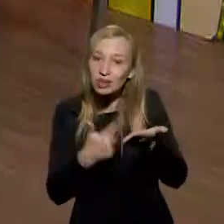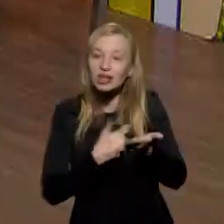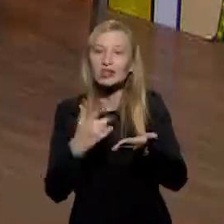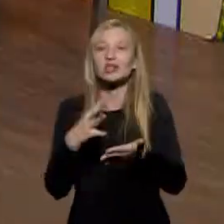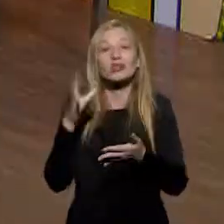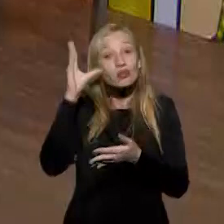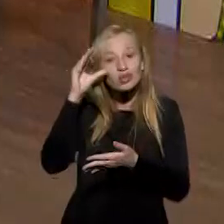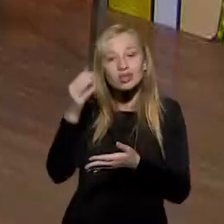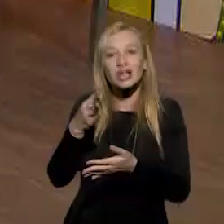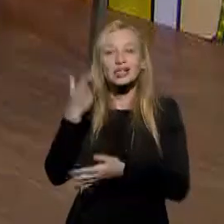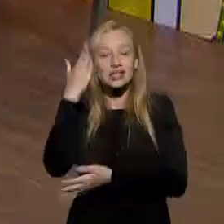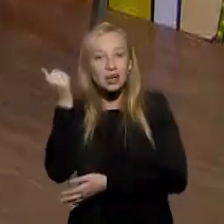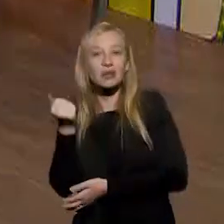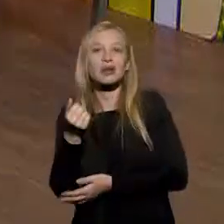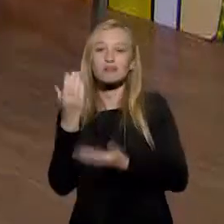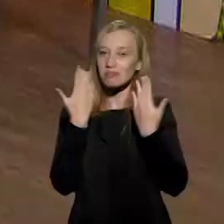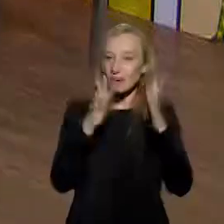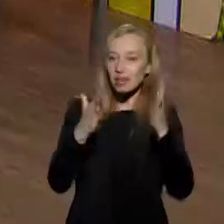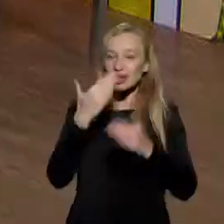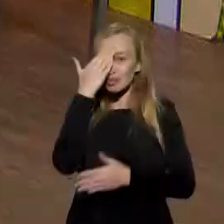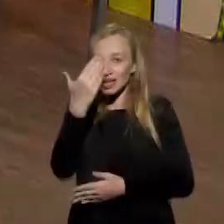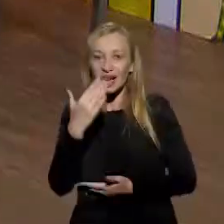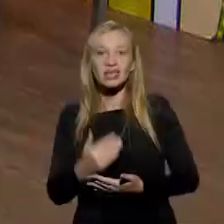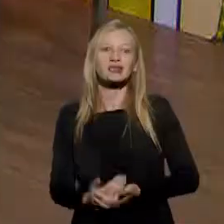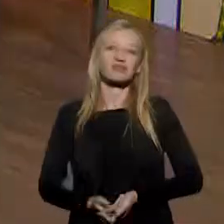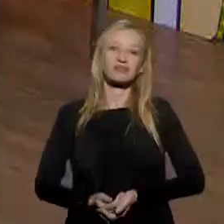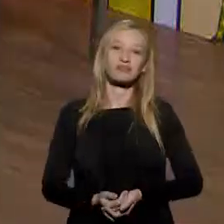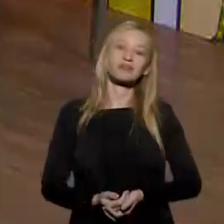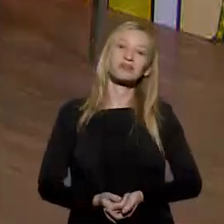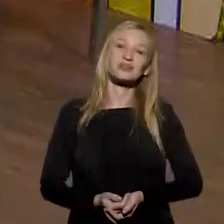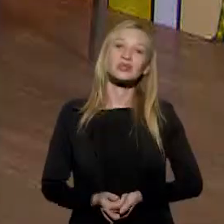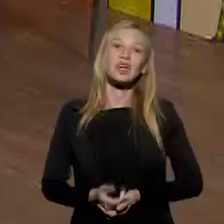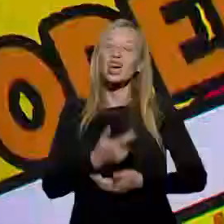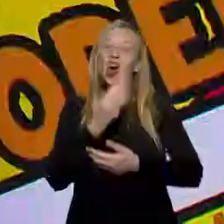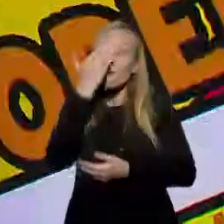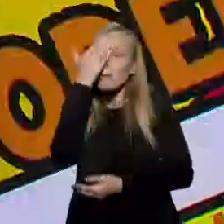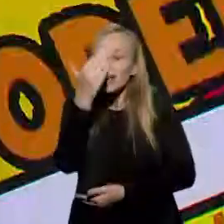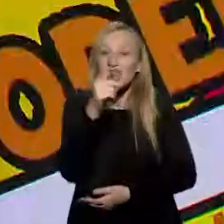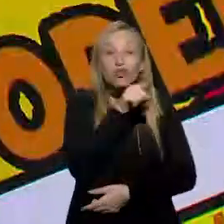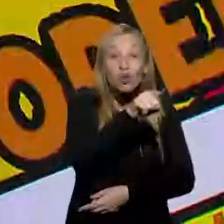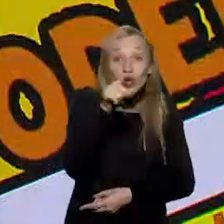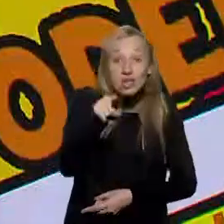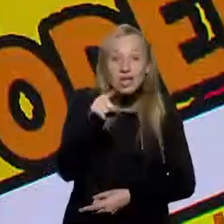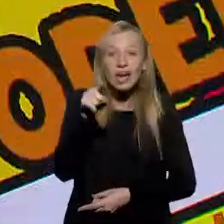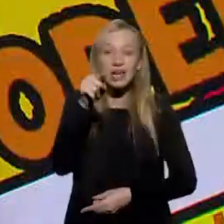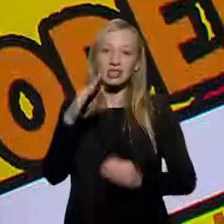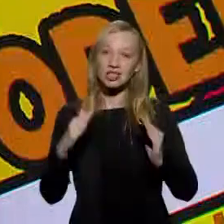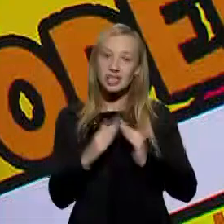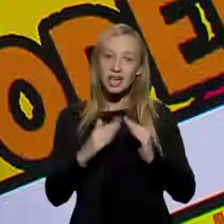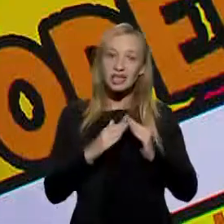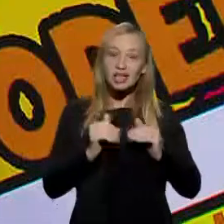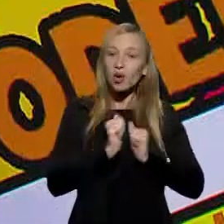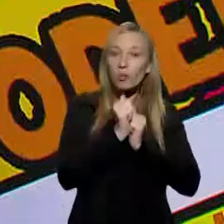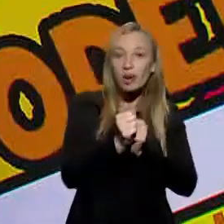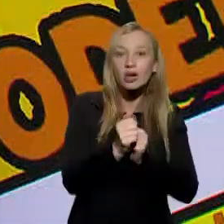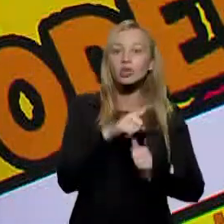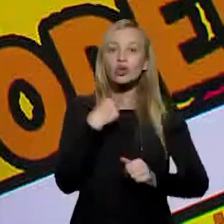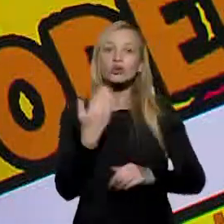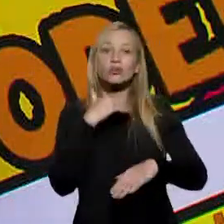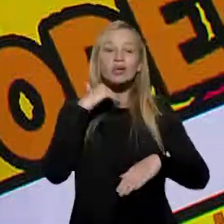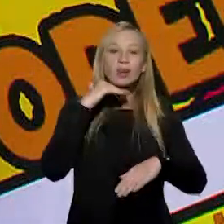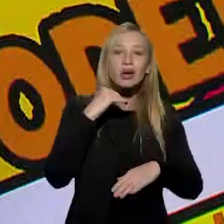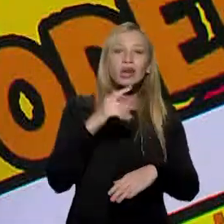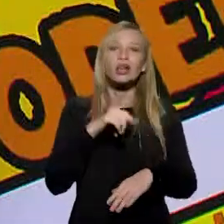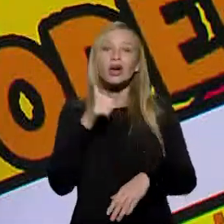nem saber dessas curiosidades brigada mesmo parabéns e obrigada pela propriedade imagina e muito obrigado você sair de casa que acompanhou o